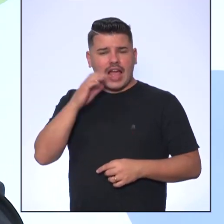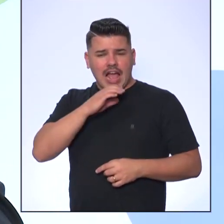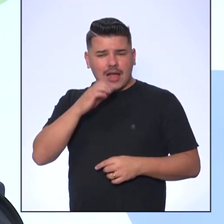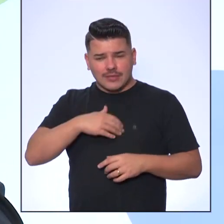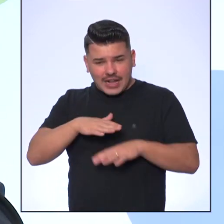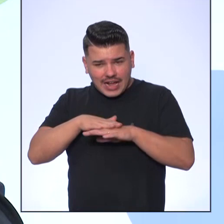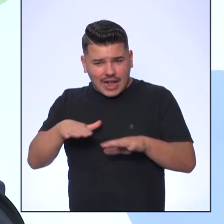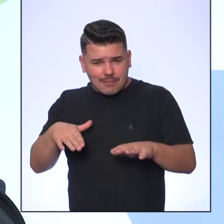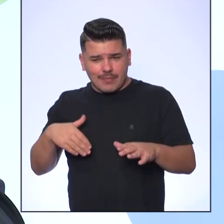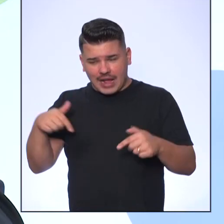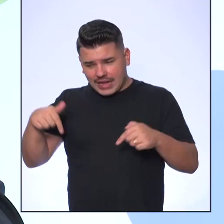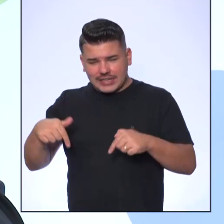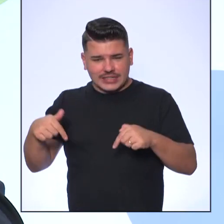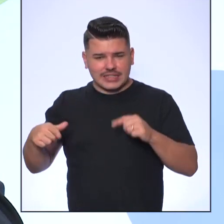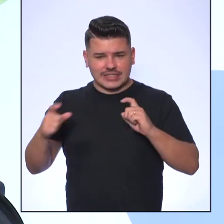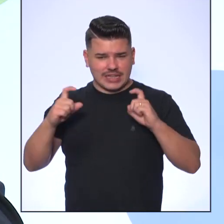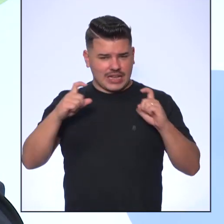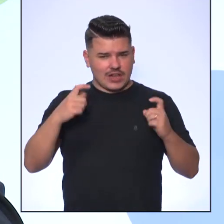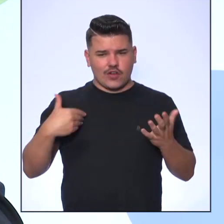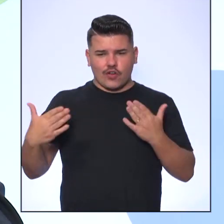nós vamos encerrar.